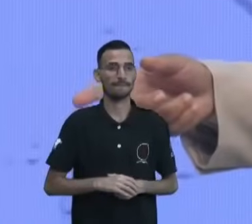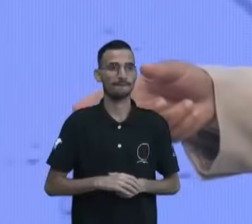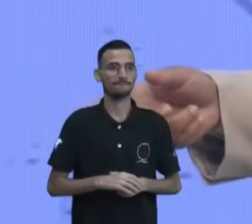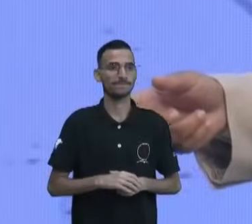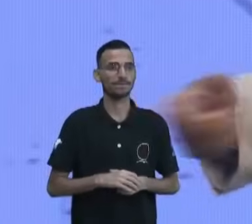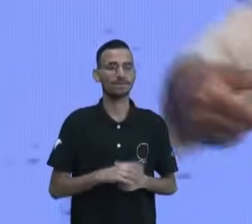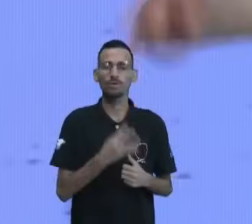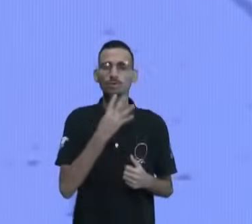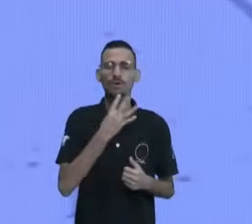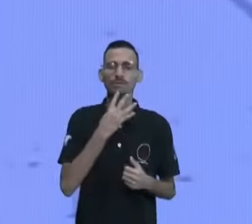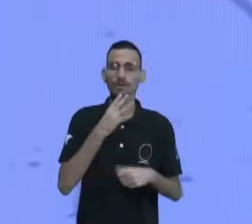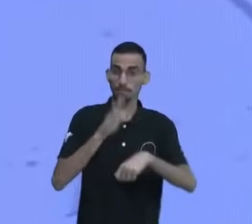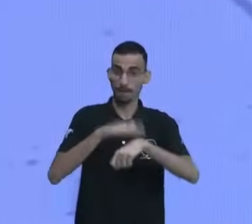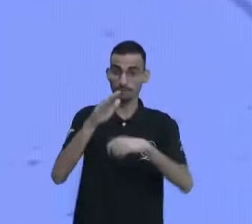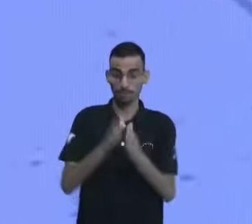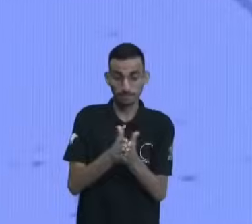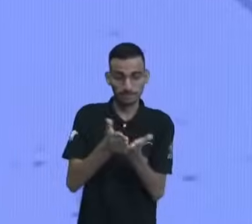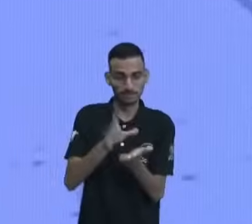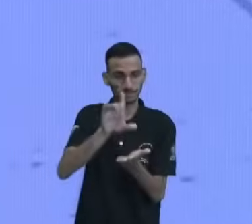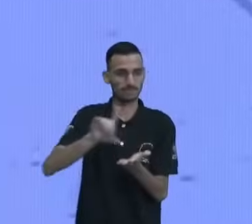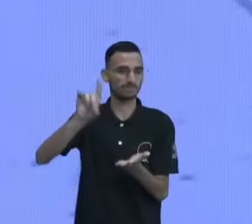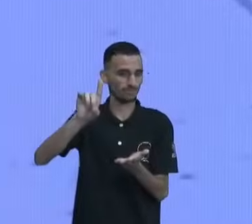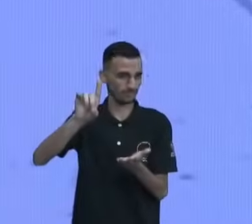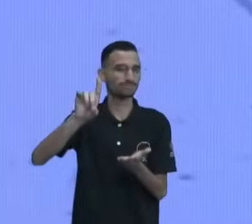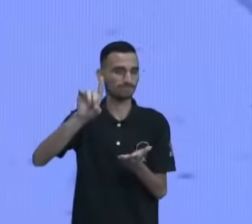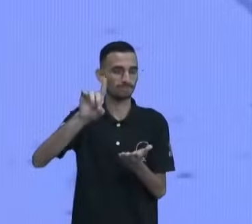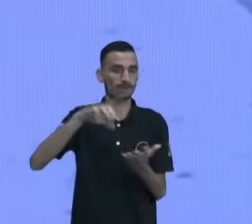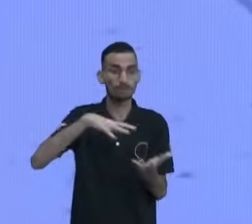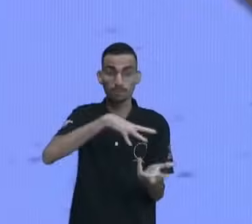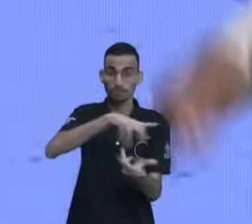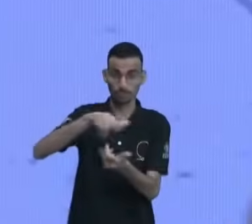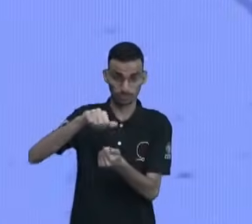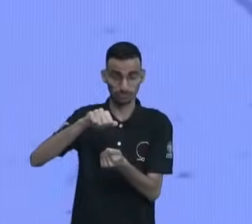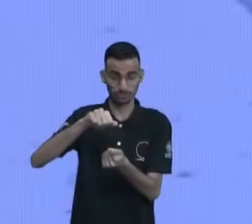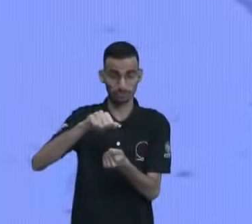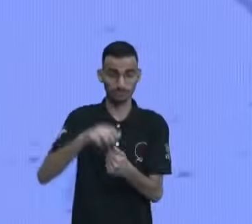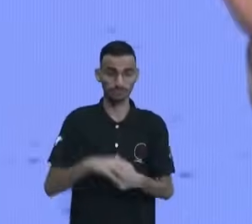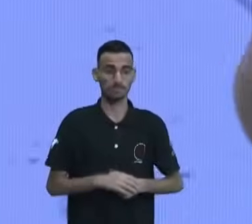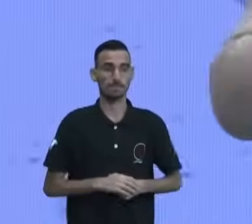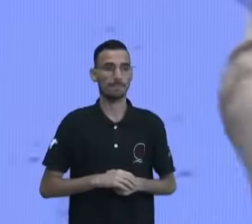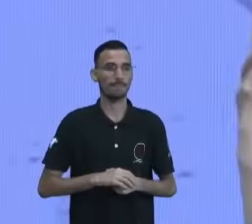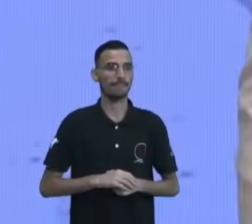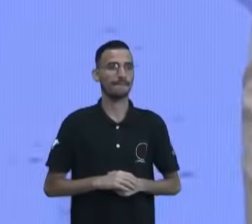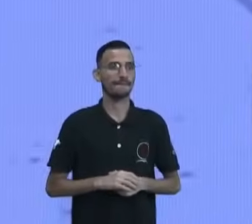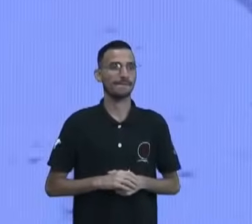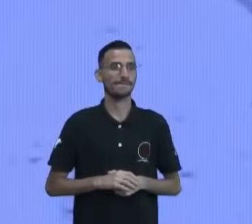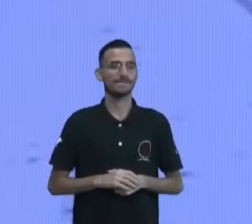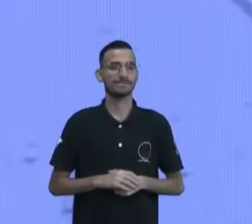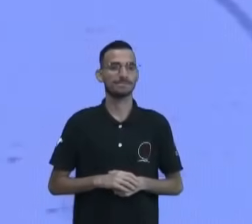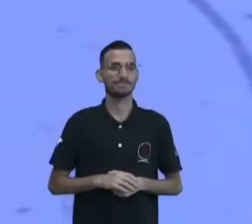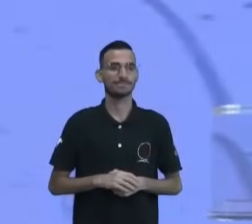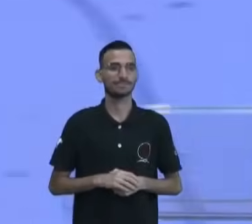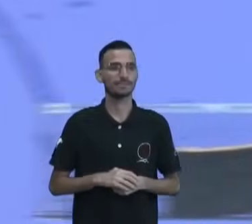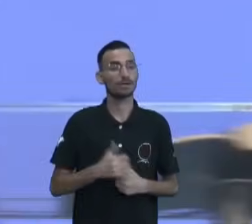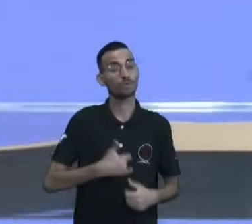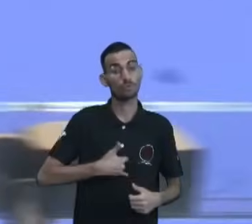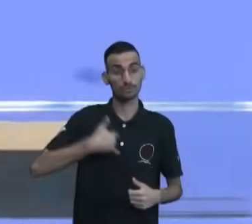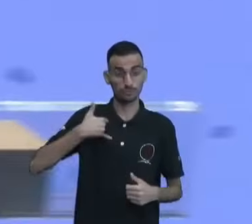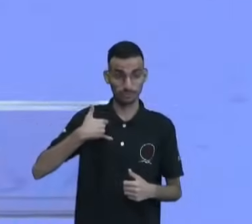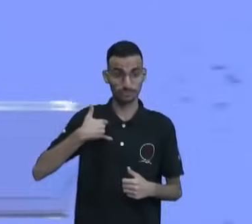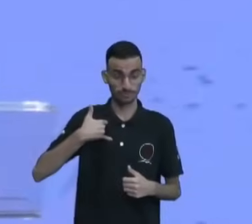mundo não tem ninguém aí no pário para discutir comigo o Bíblia que eu engulo todo mundo soberba mesmo